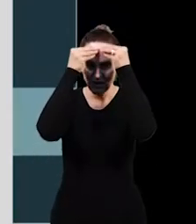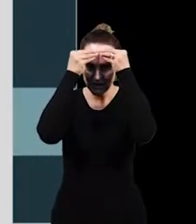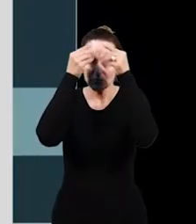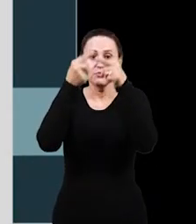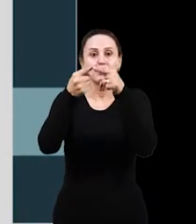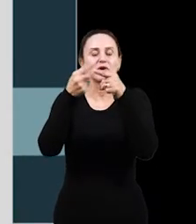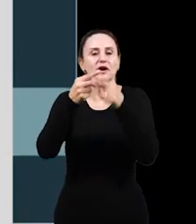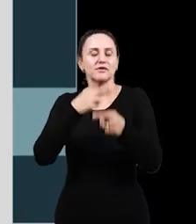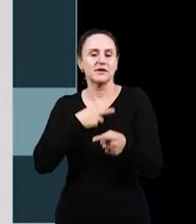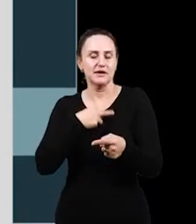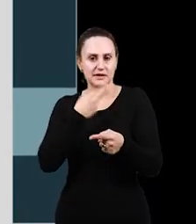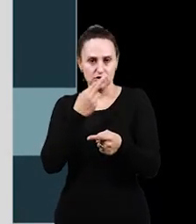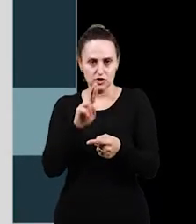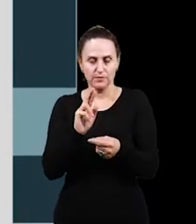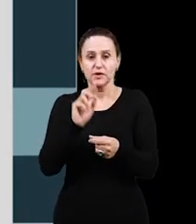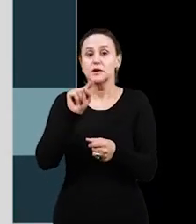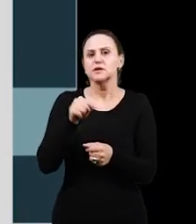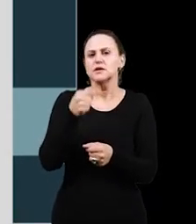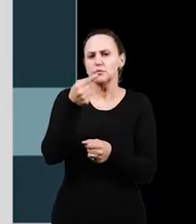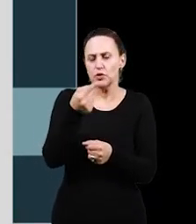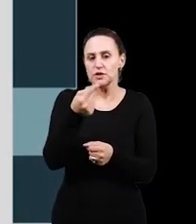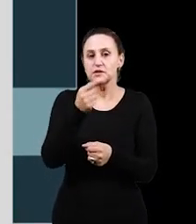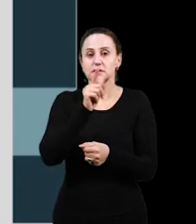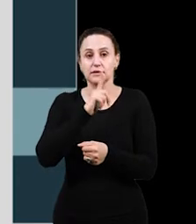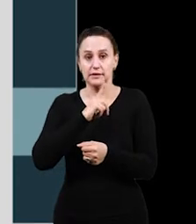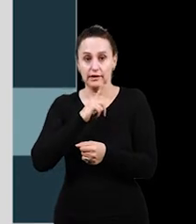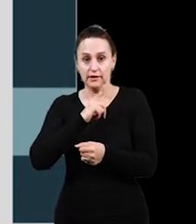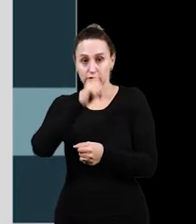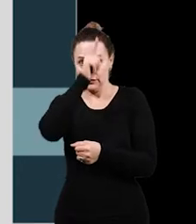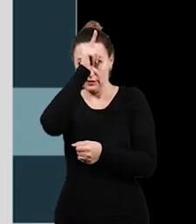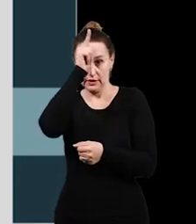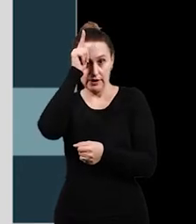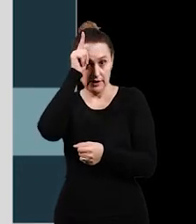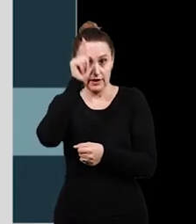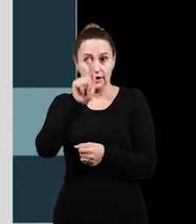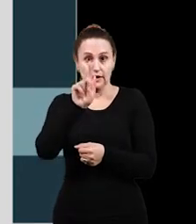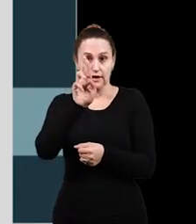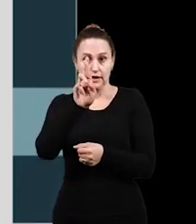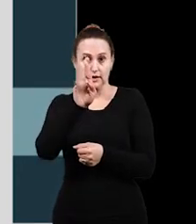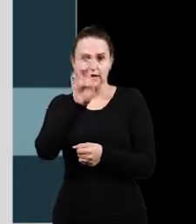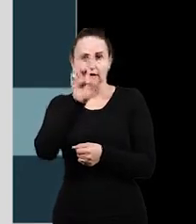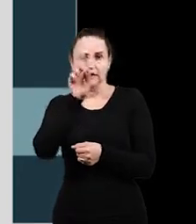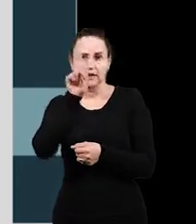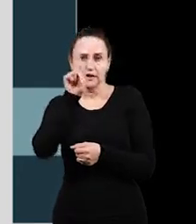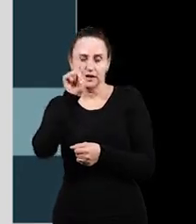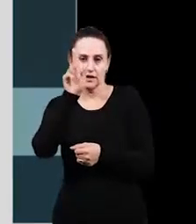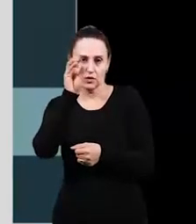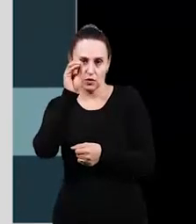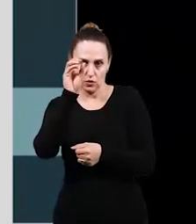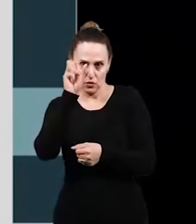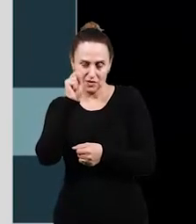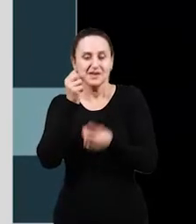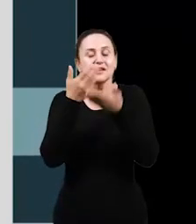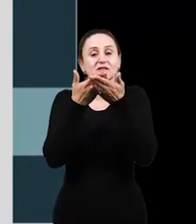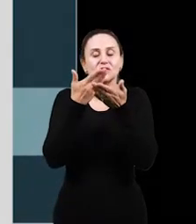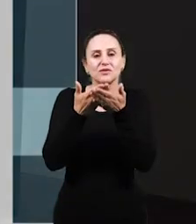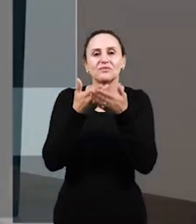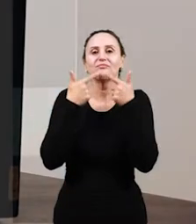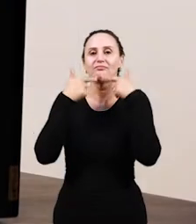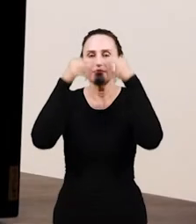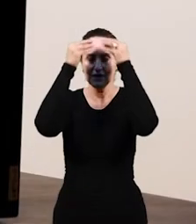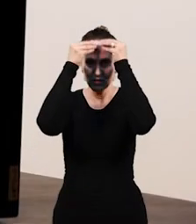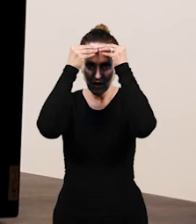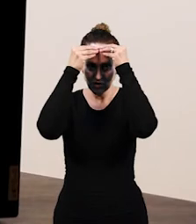na antiguidade clássica temos os gregos que também se debruçam sobre os estudos da linguagem mas por uma razão